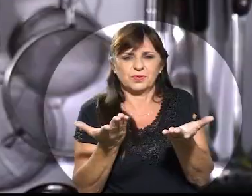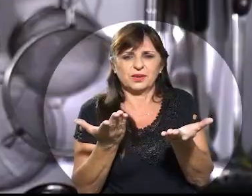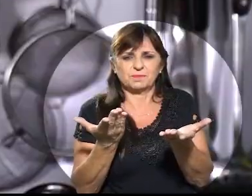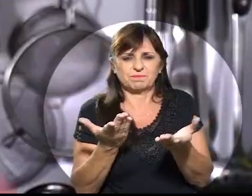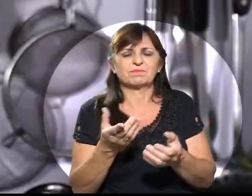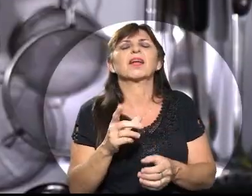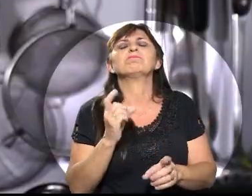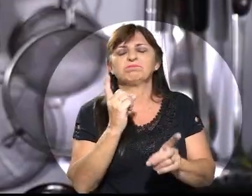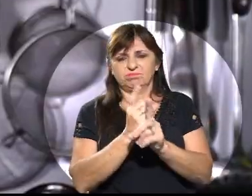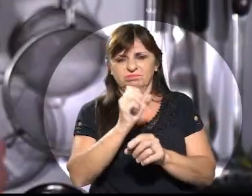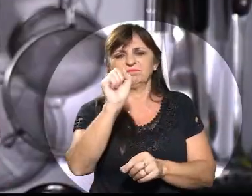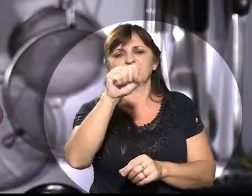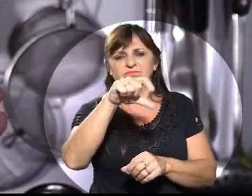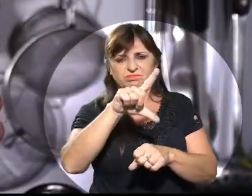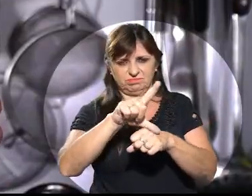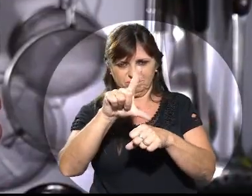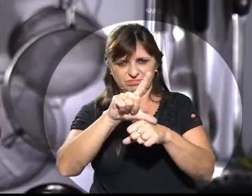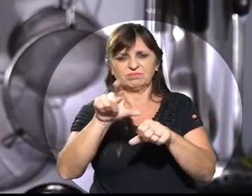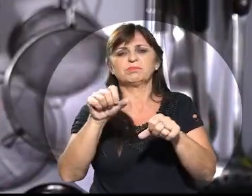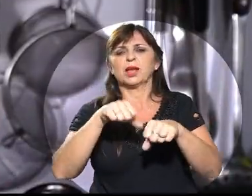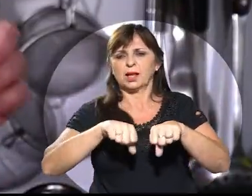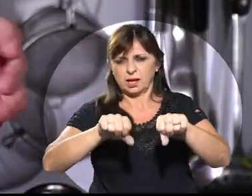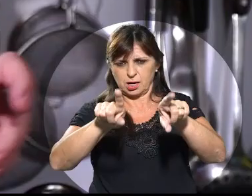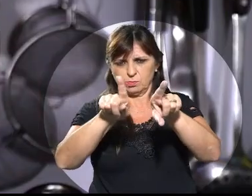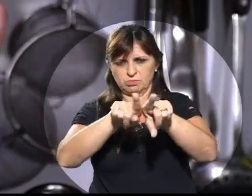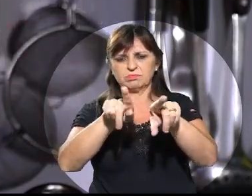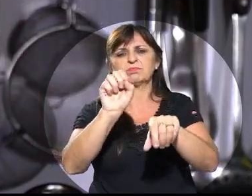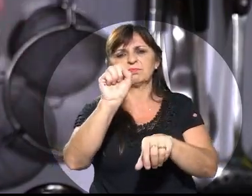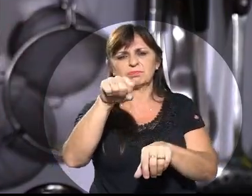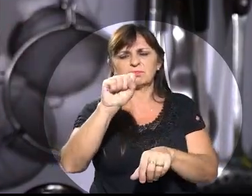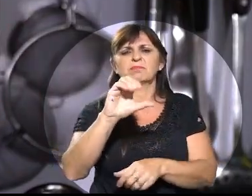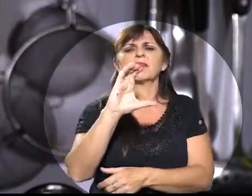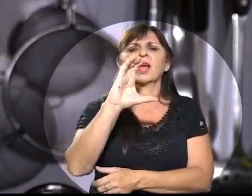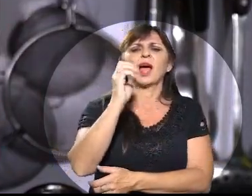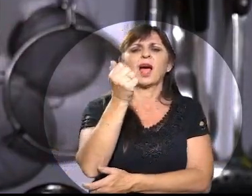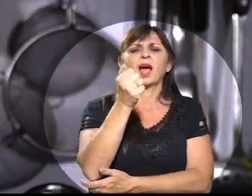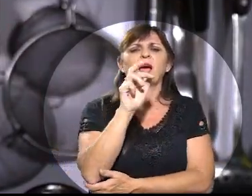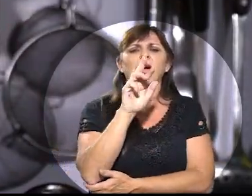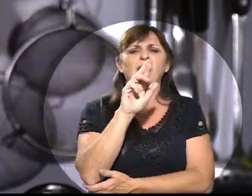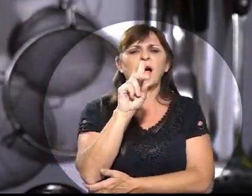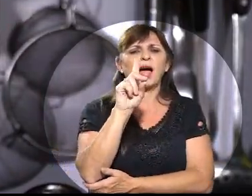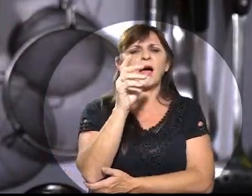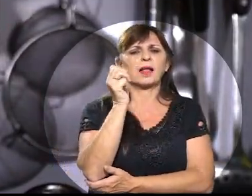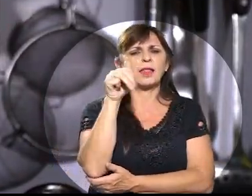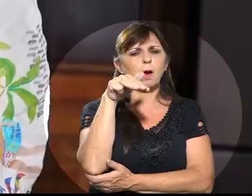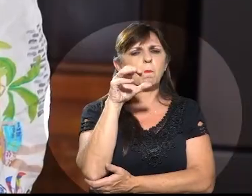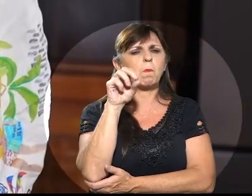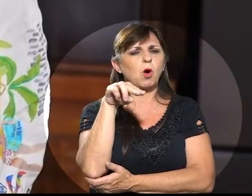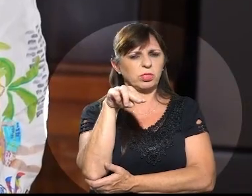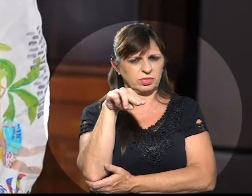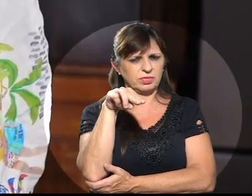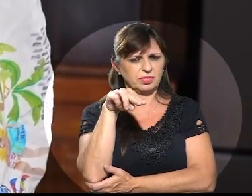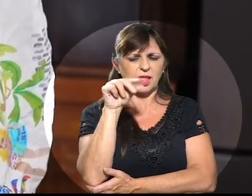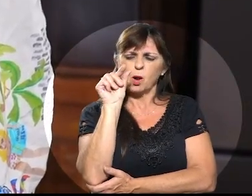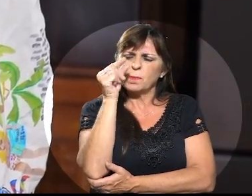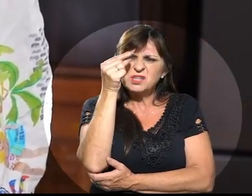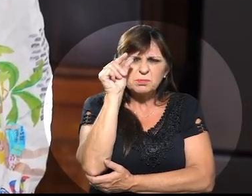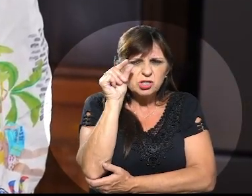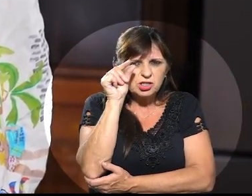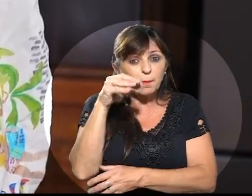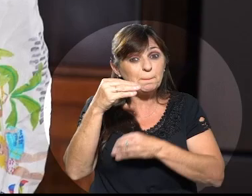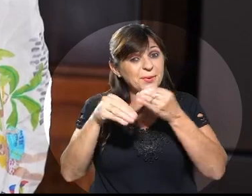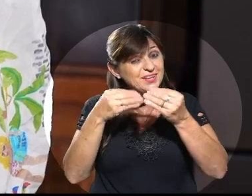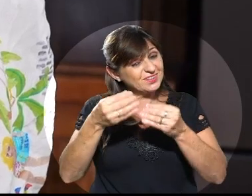café. Sobre o café, qual é a parte mística, qual é a importância do café para o povo árabe? Os árabes adoram